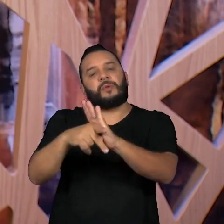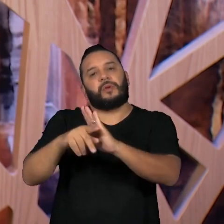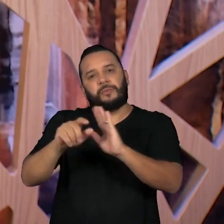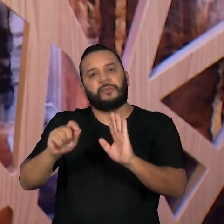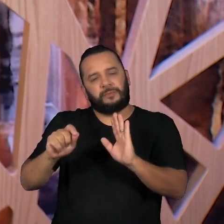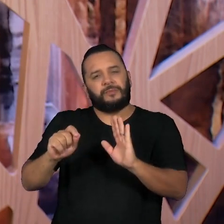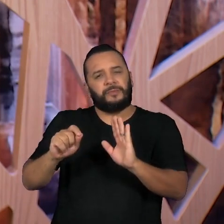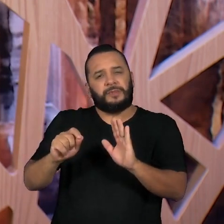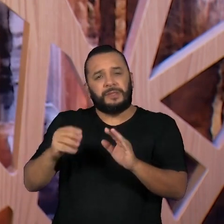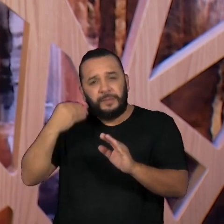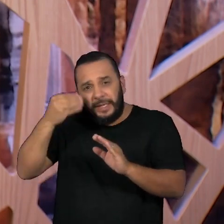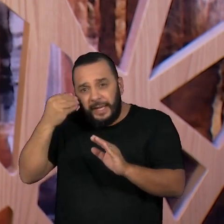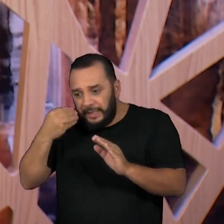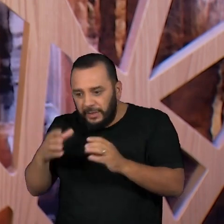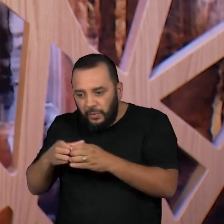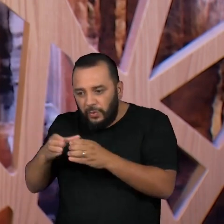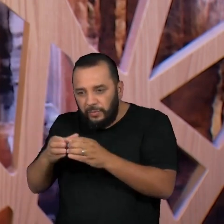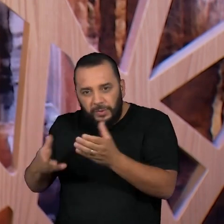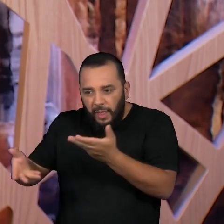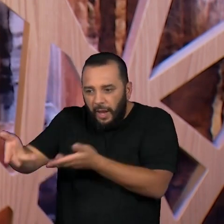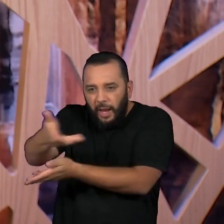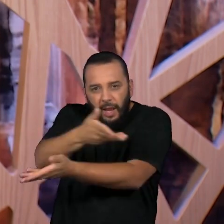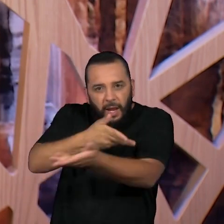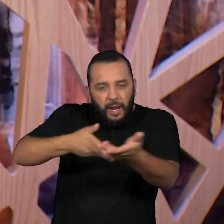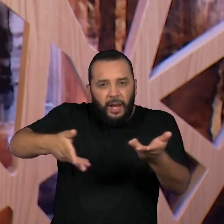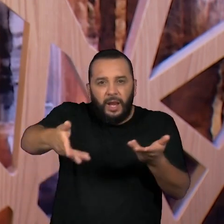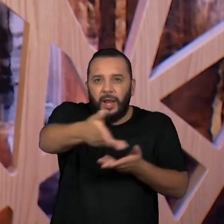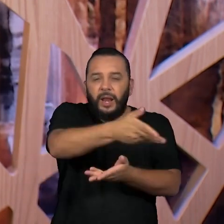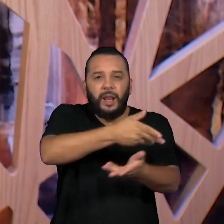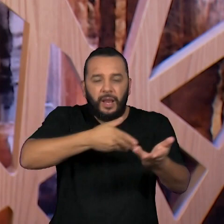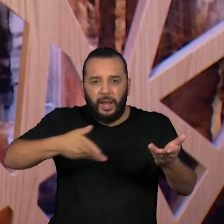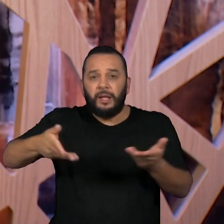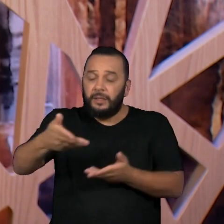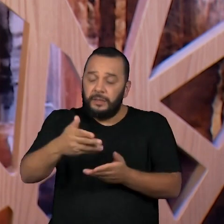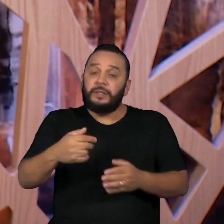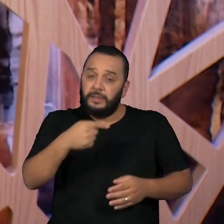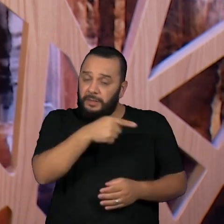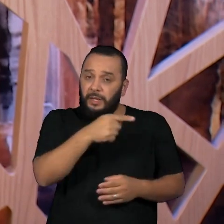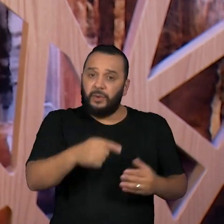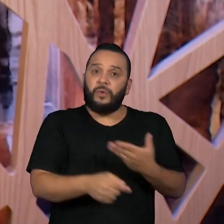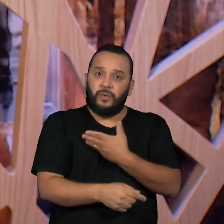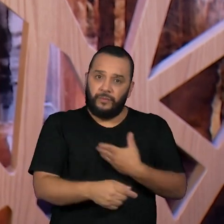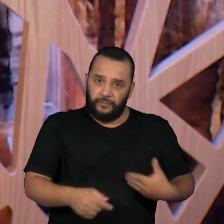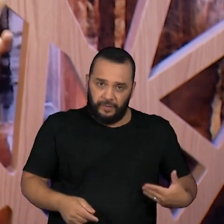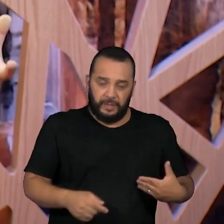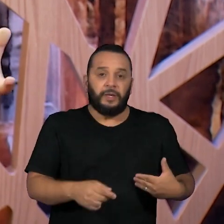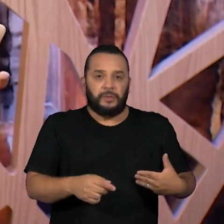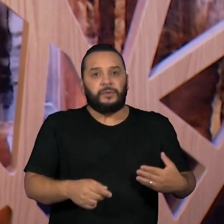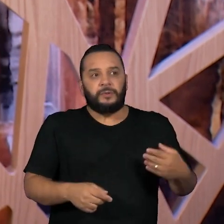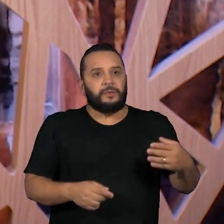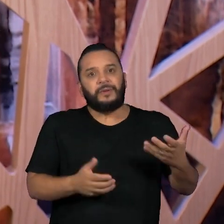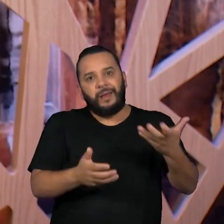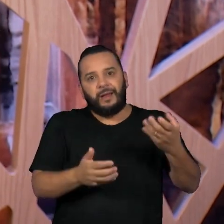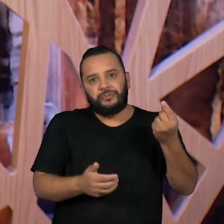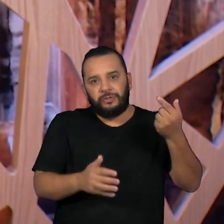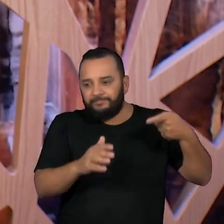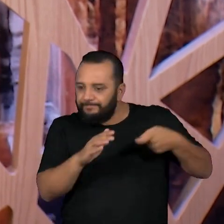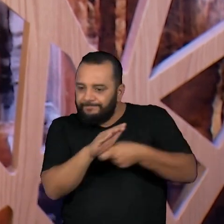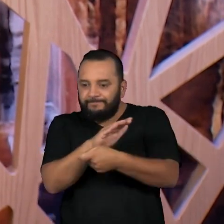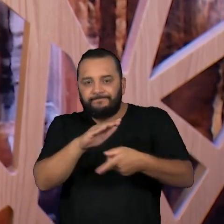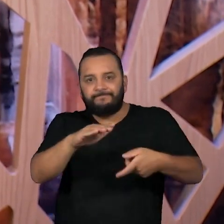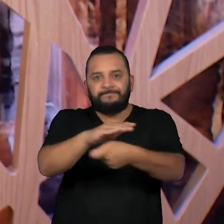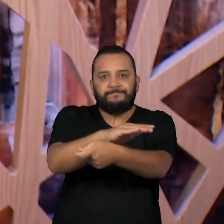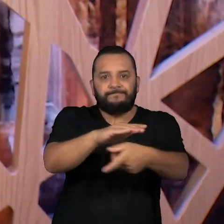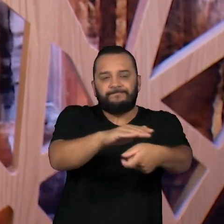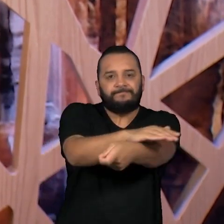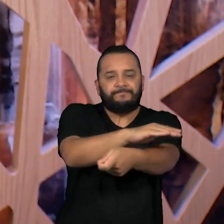experiência coletiva de disputa do Estado, né? Disputa da verba pública da cultura, que durante muitos